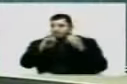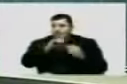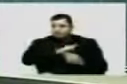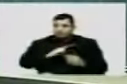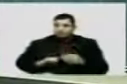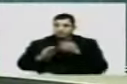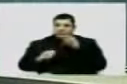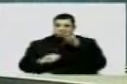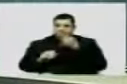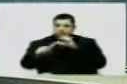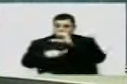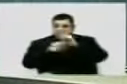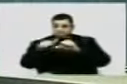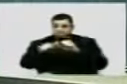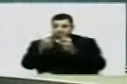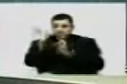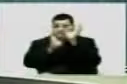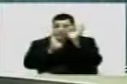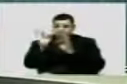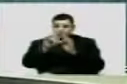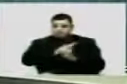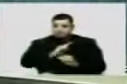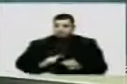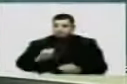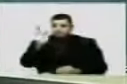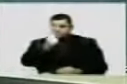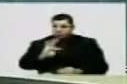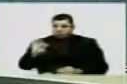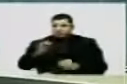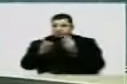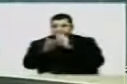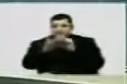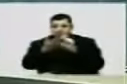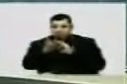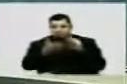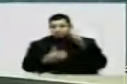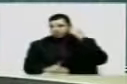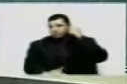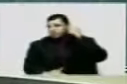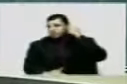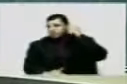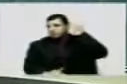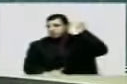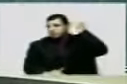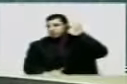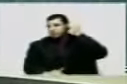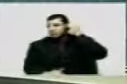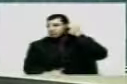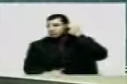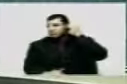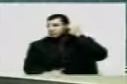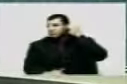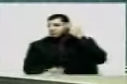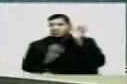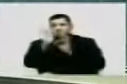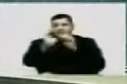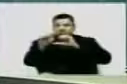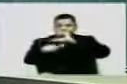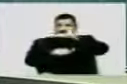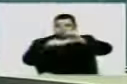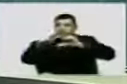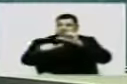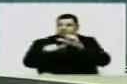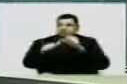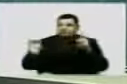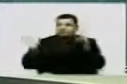está dizendo que a mudança proposta pelo governo federal, e registre-se, o governo federal propõe